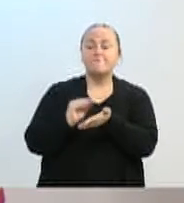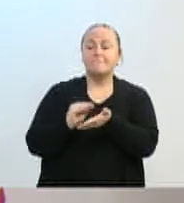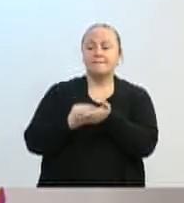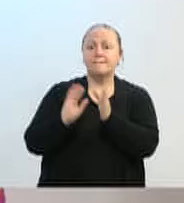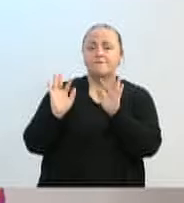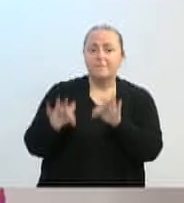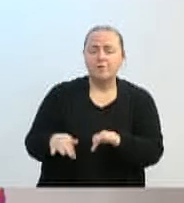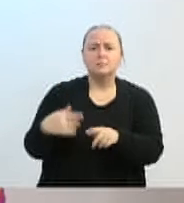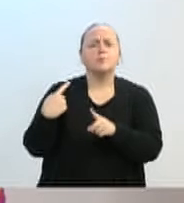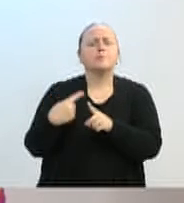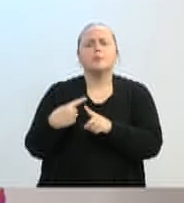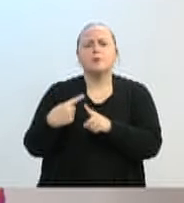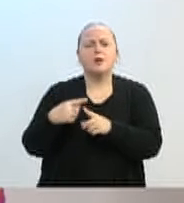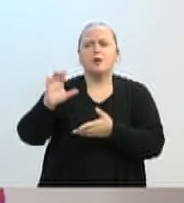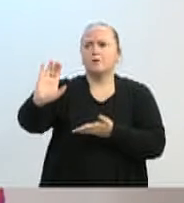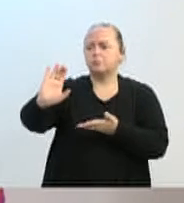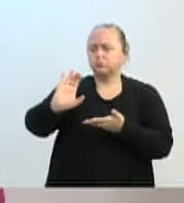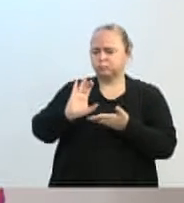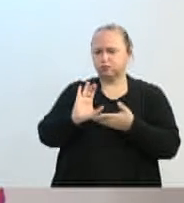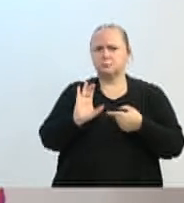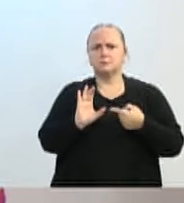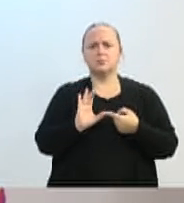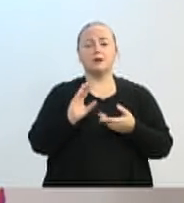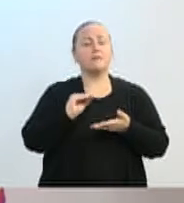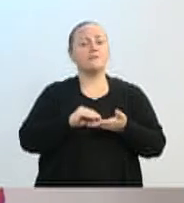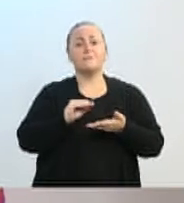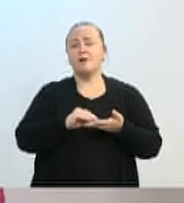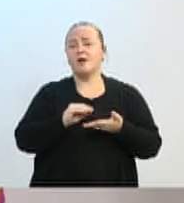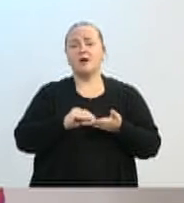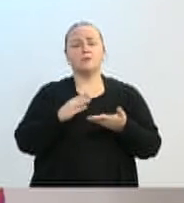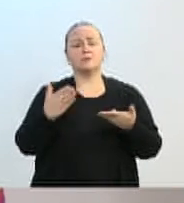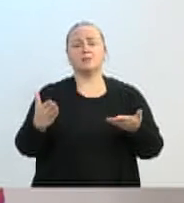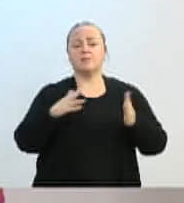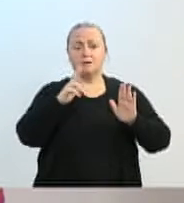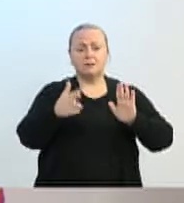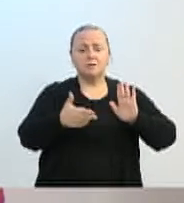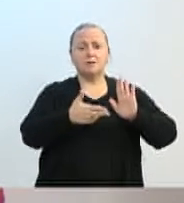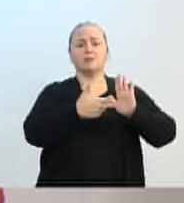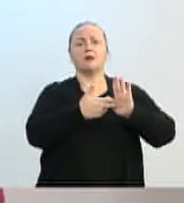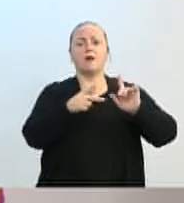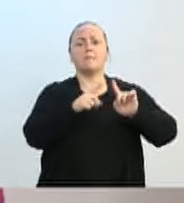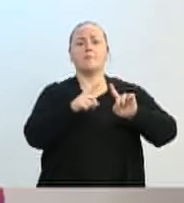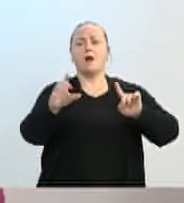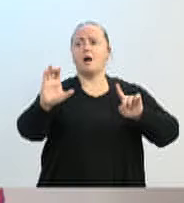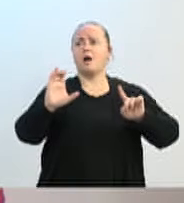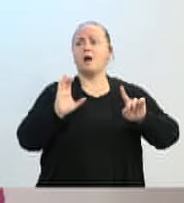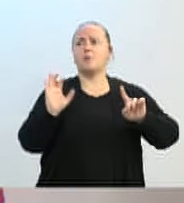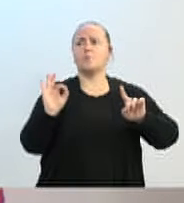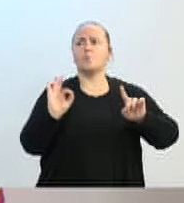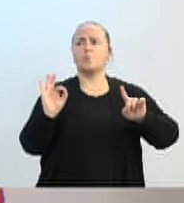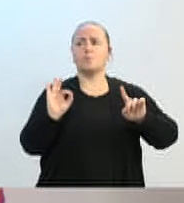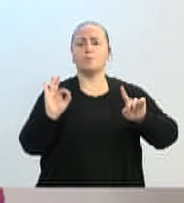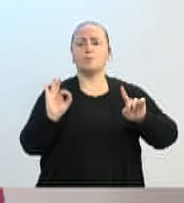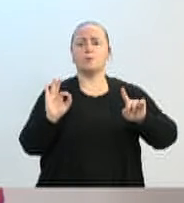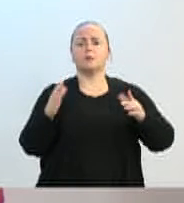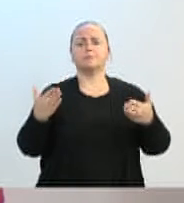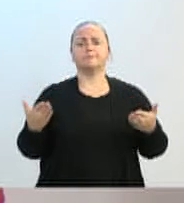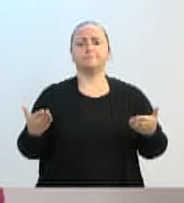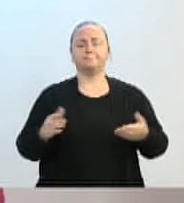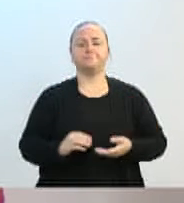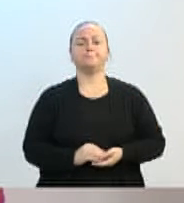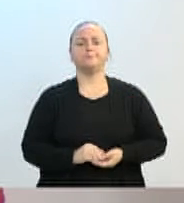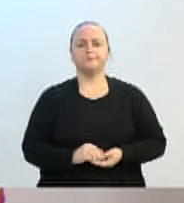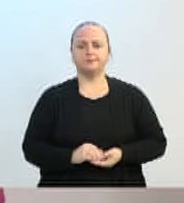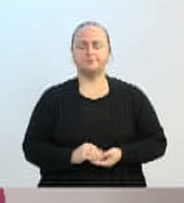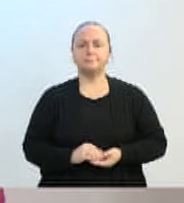repasse de recursos daqueles entes que assumem a responsabilidade em concluir ou em realizar a